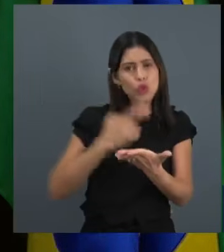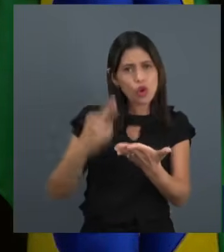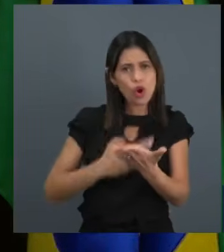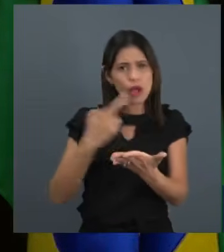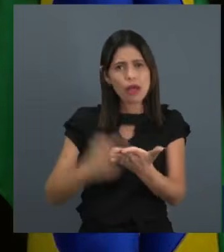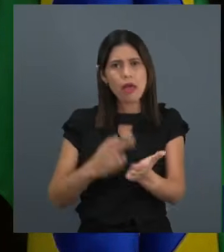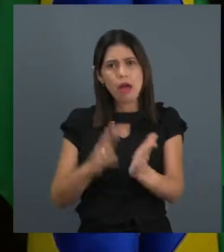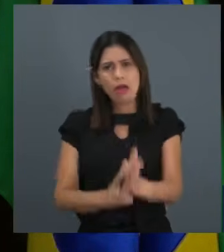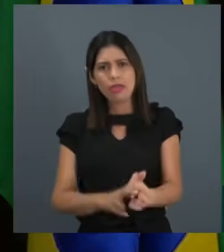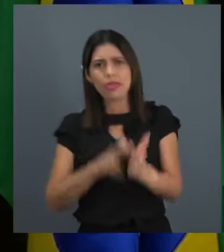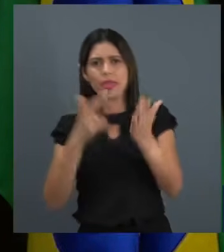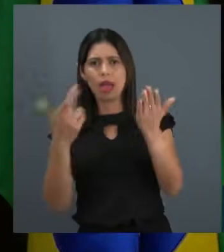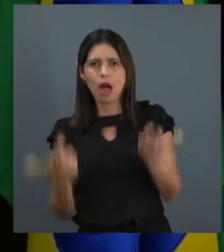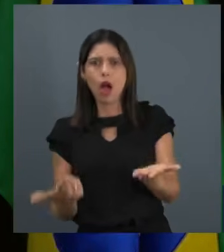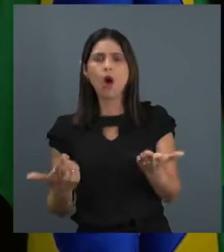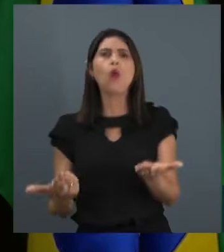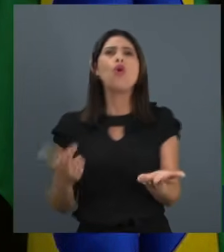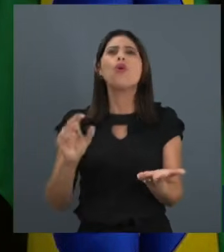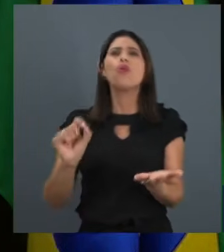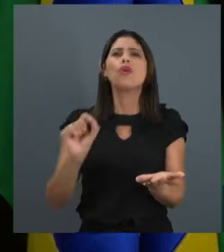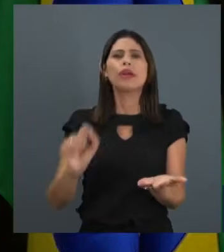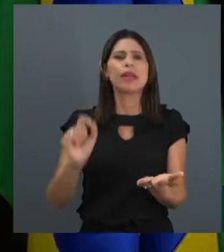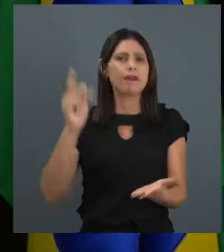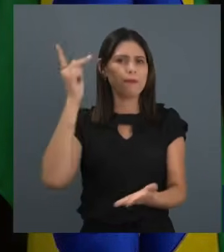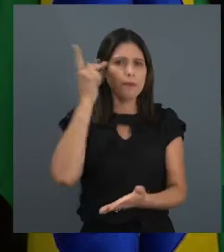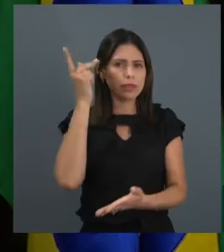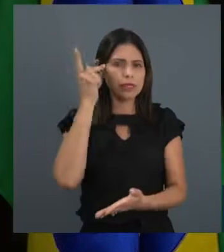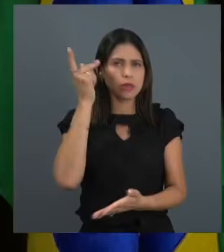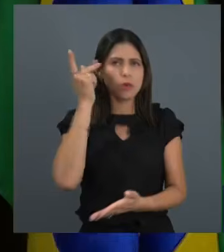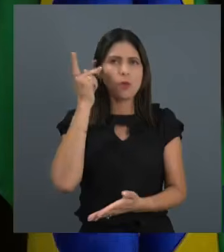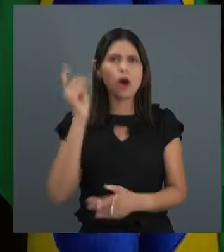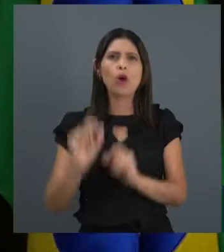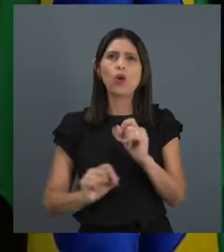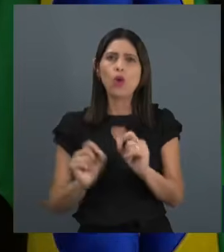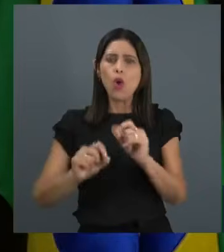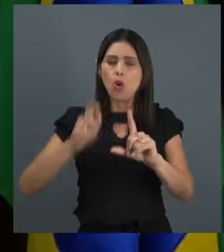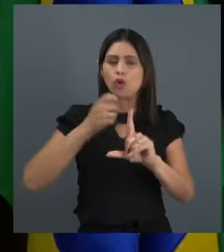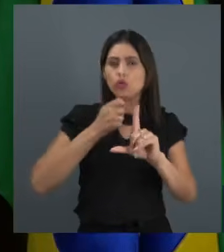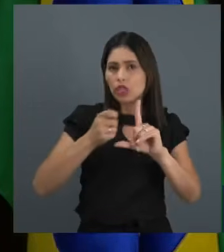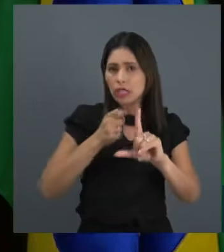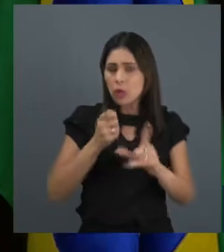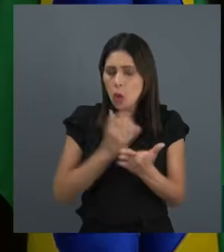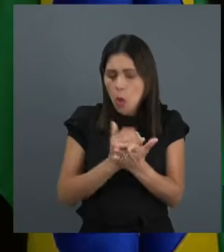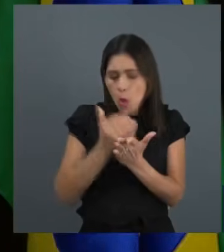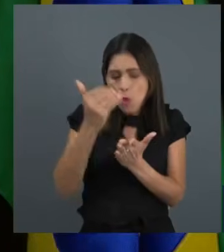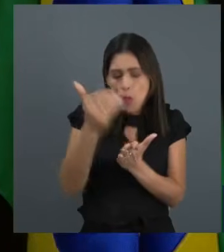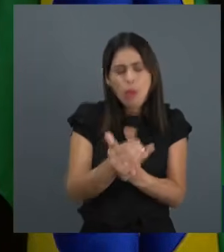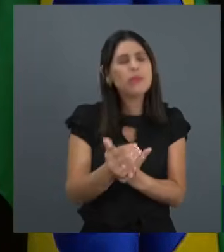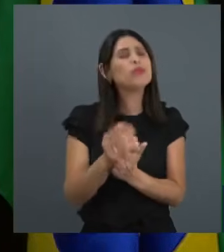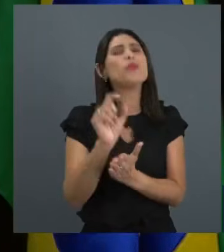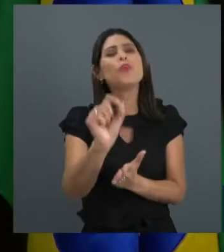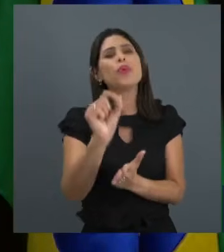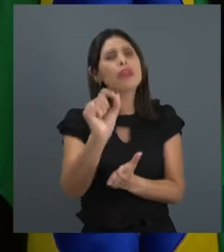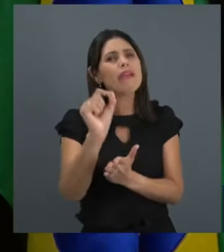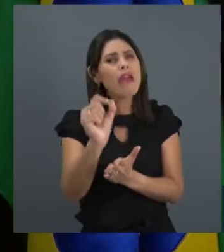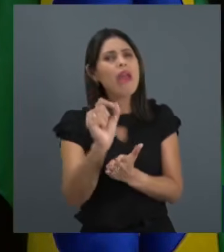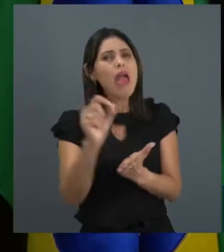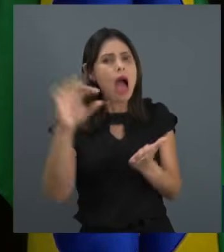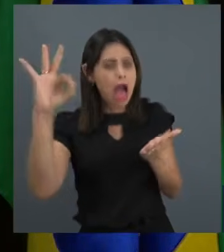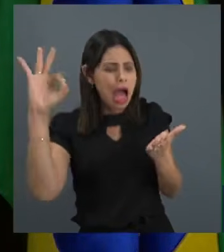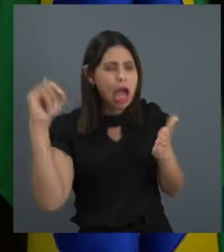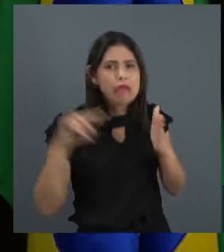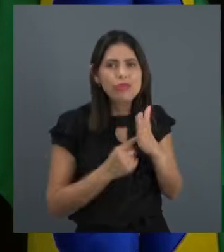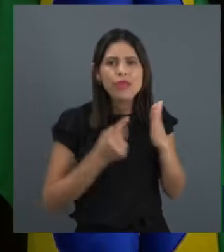os brasileiros tiveram o primeiro passo e o primeiro acesso à histórica denúncia